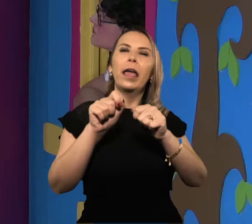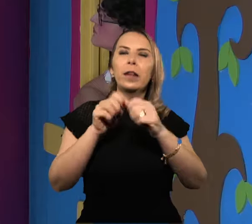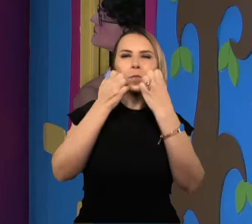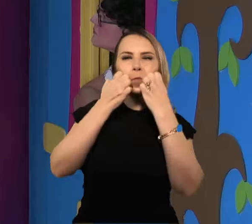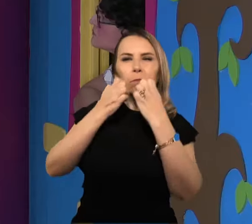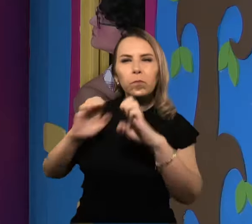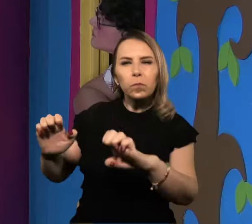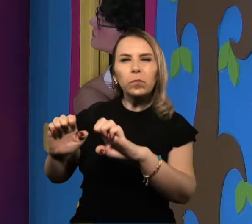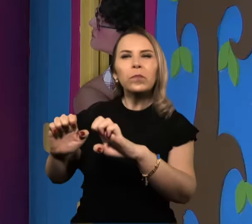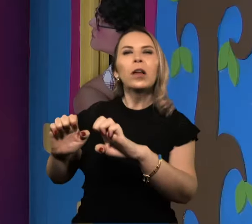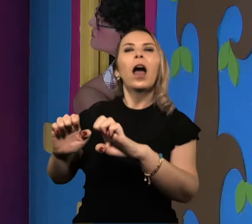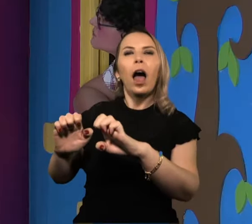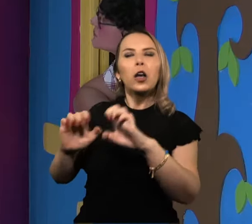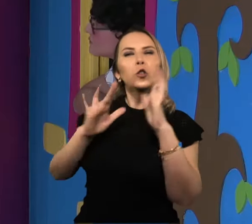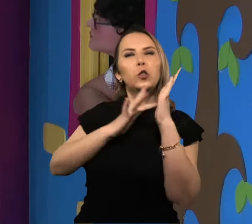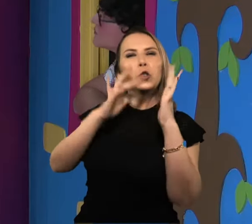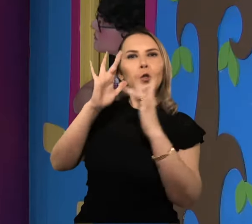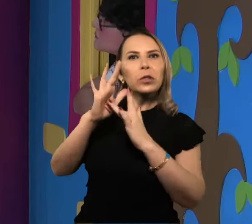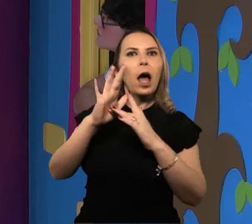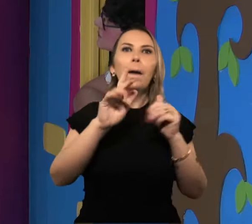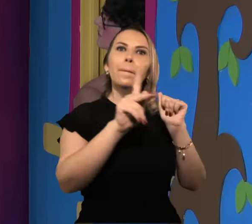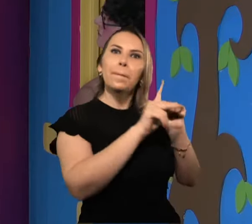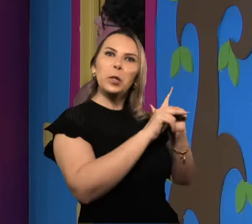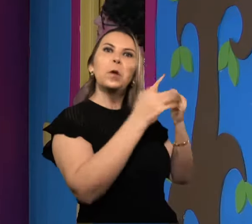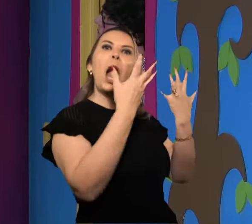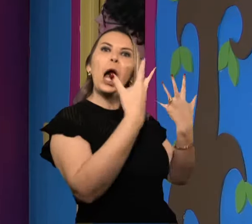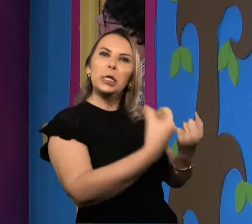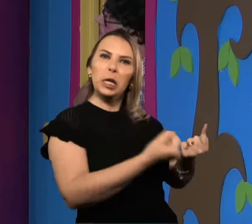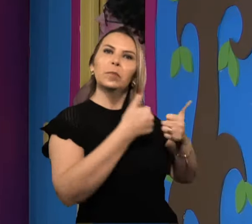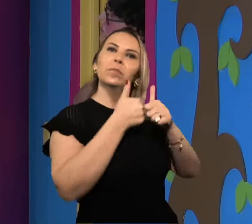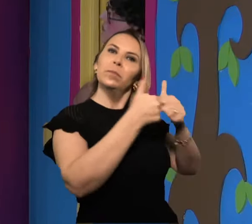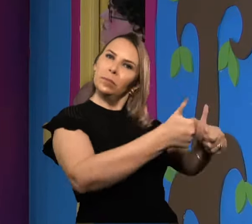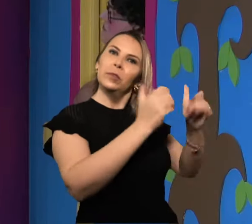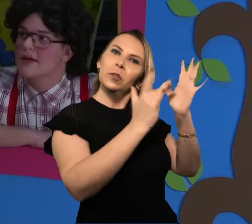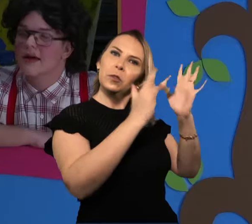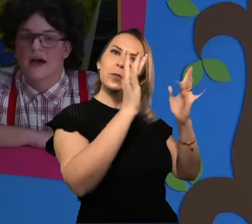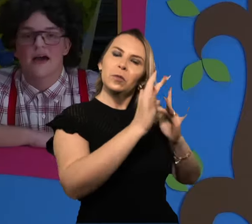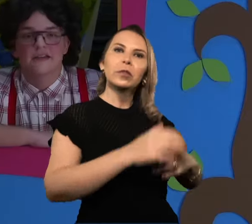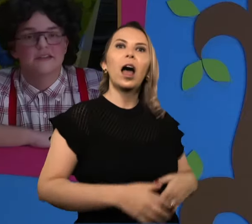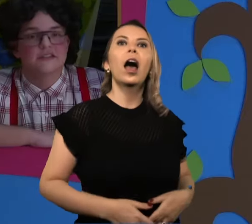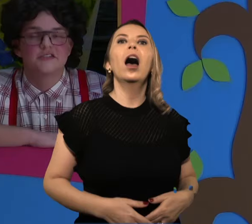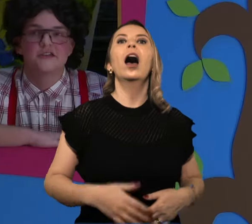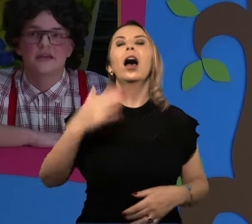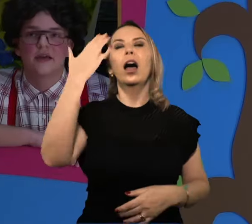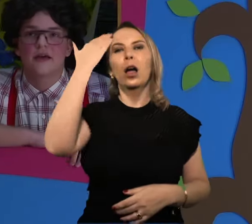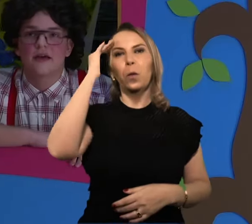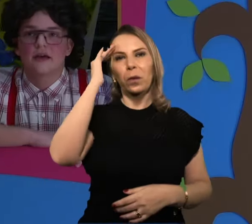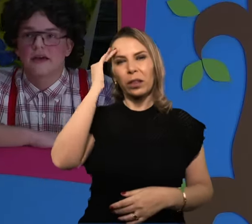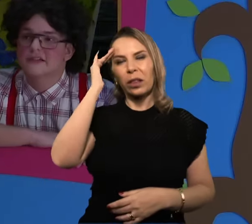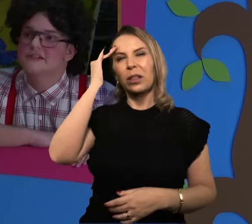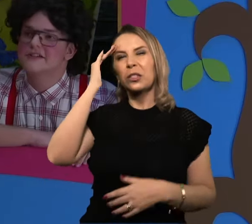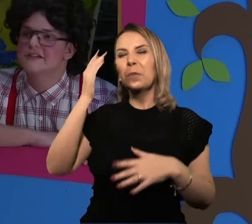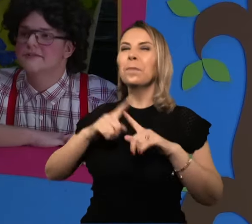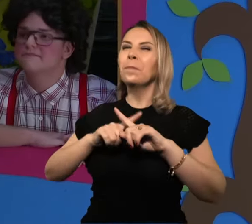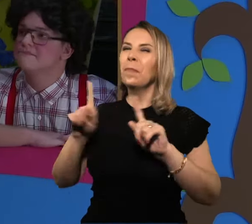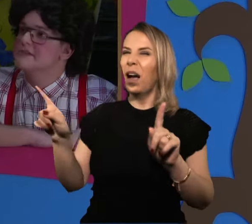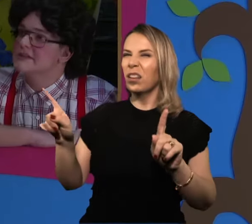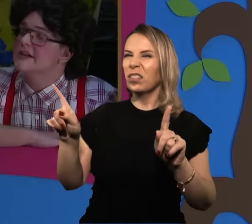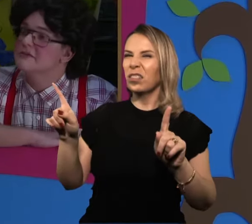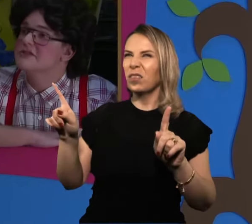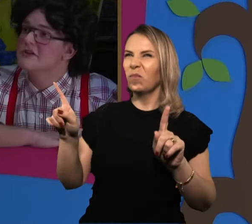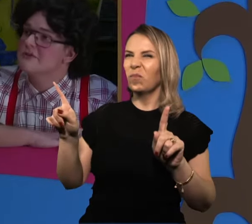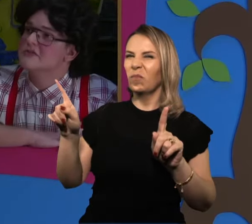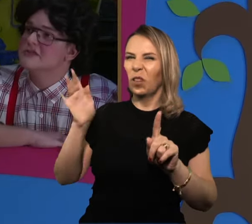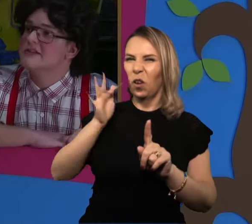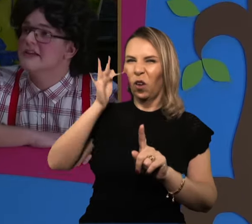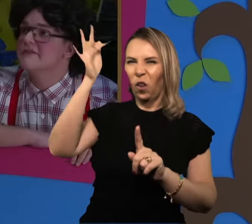levou Pedro até Jesus. E o Pedro também virou seguidor de Jesus. Ah, entendi. Ah, Nadine,